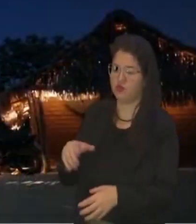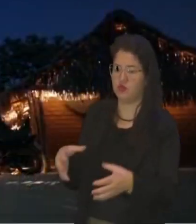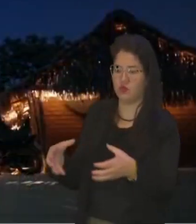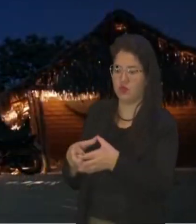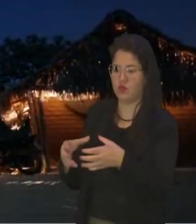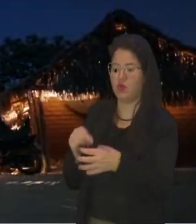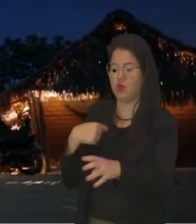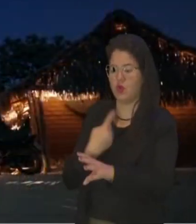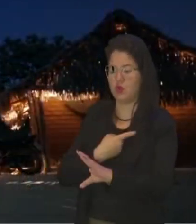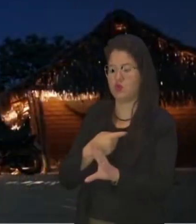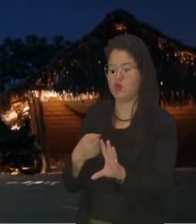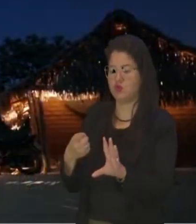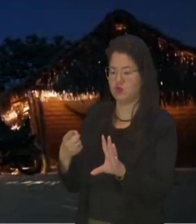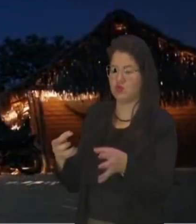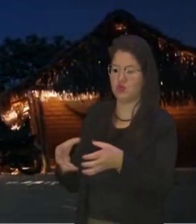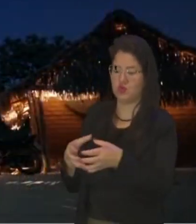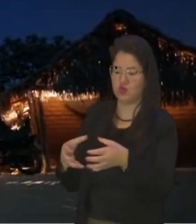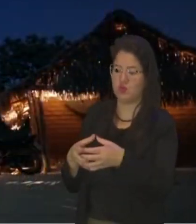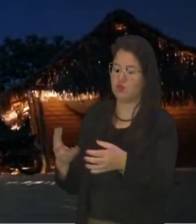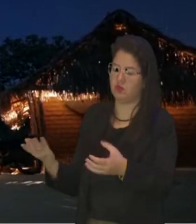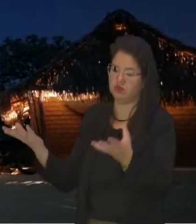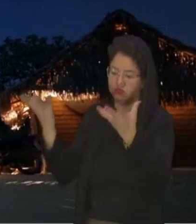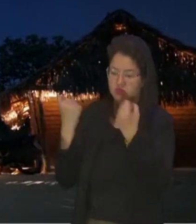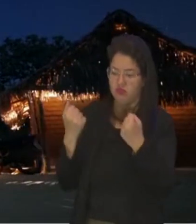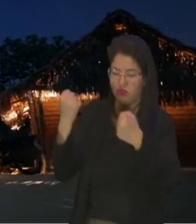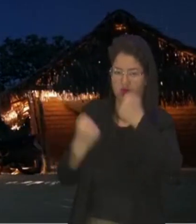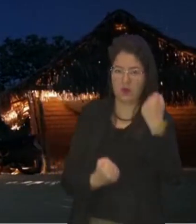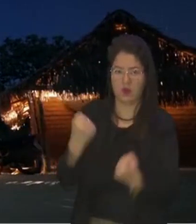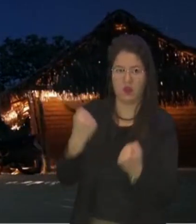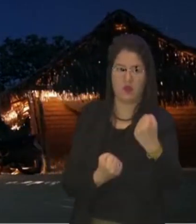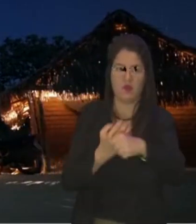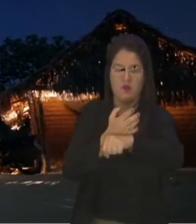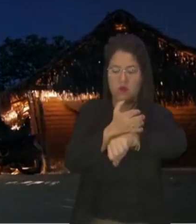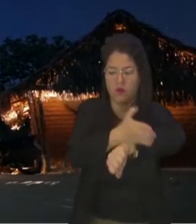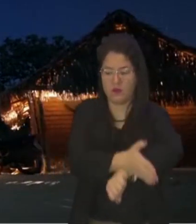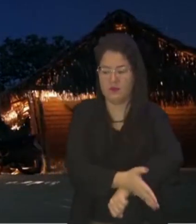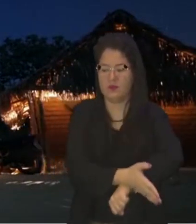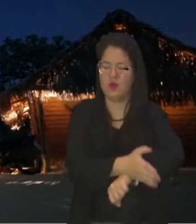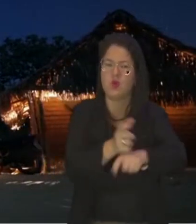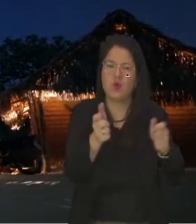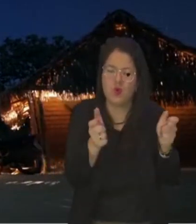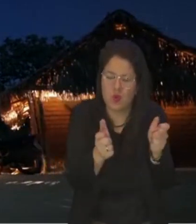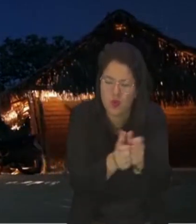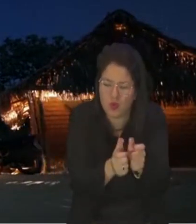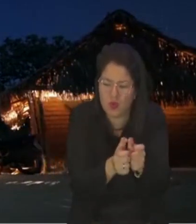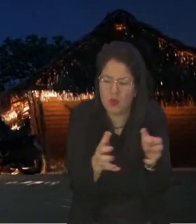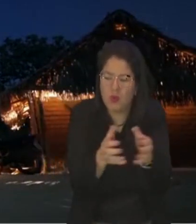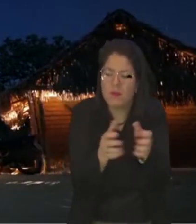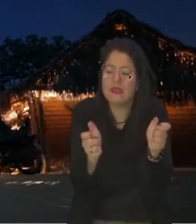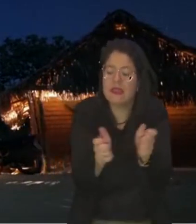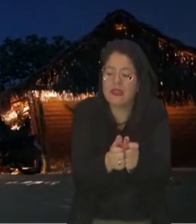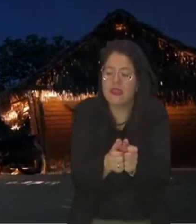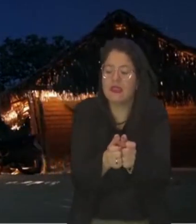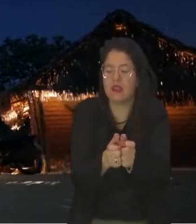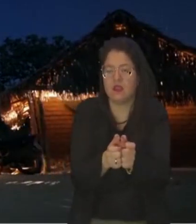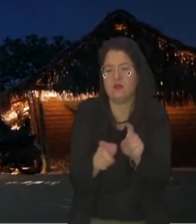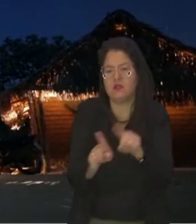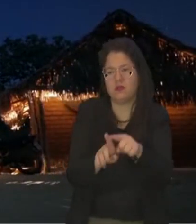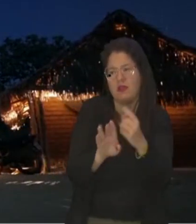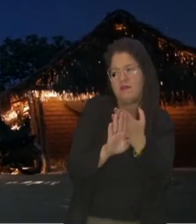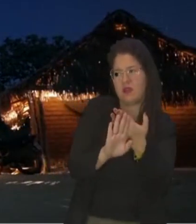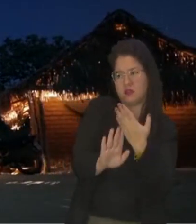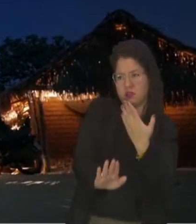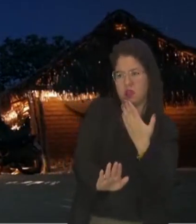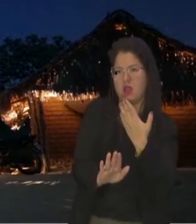nossa aldeia, pus no meu carro e fomos para um culto numa aldeiazinha pequena, né? Um pouquinho